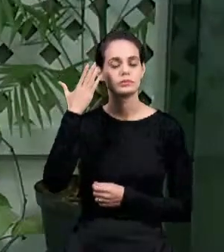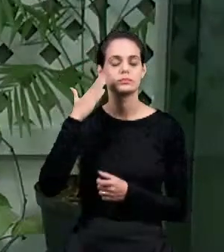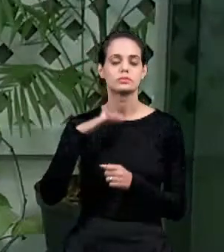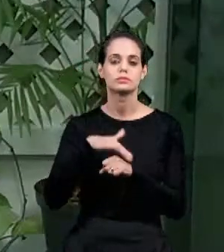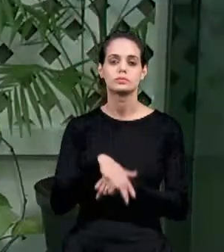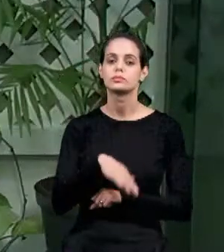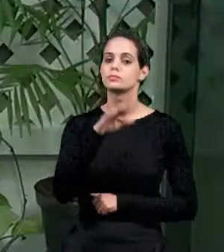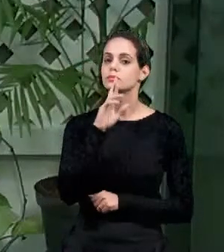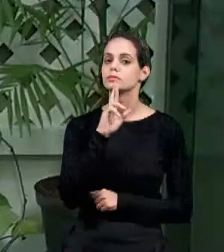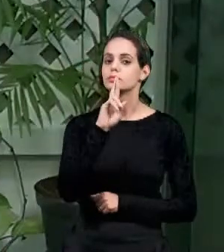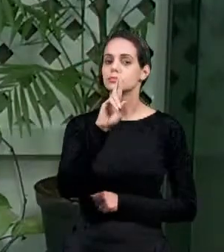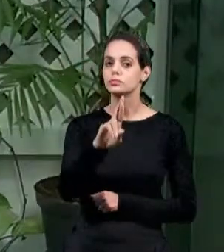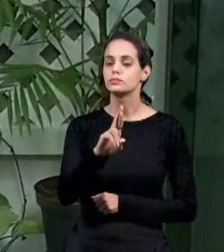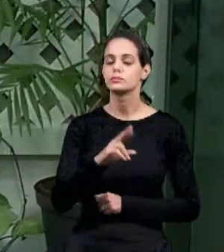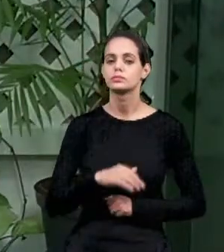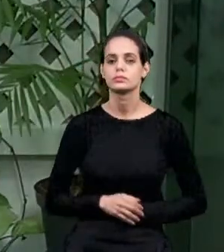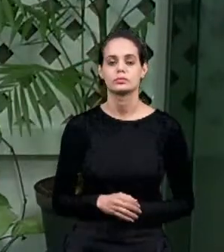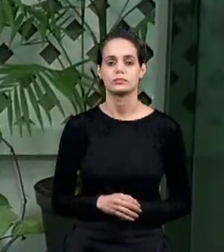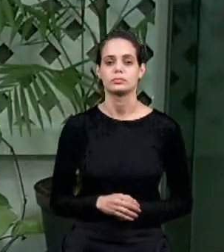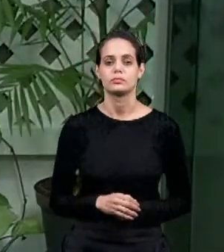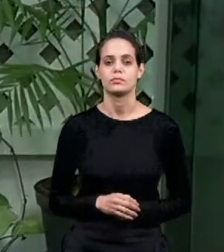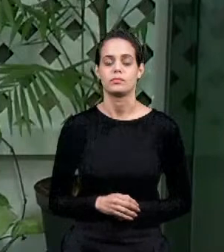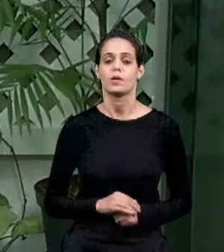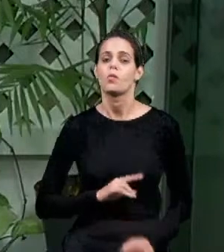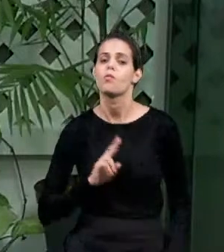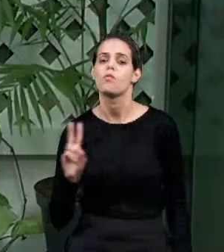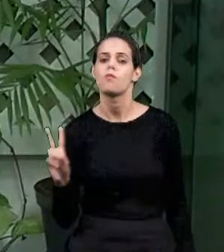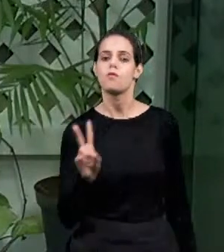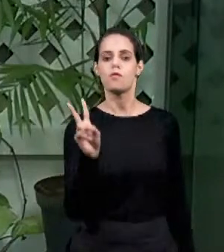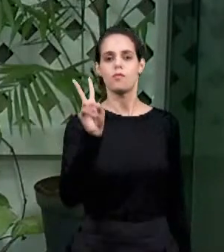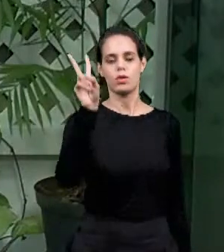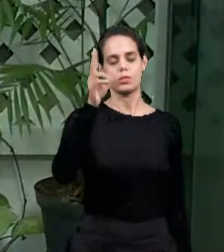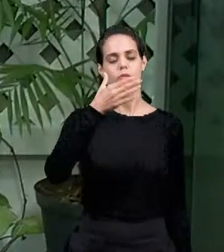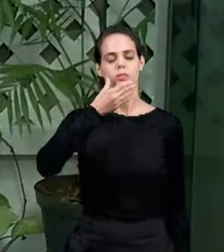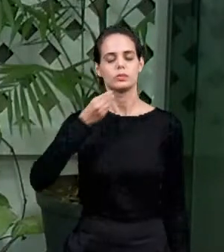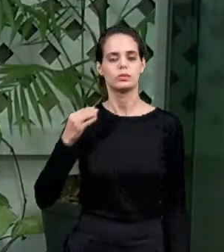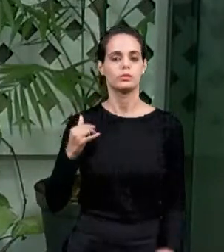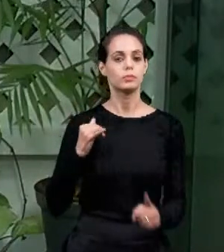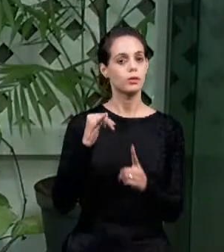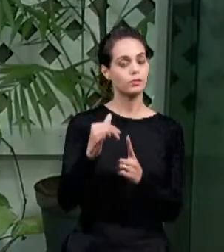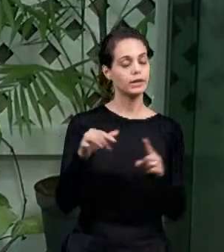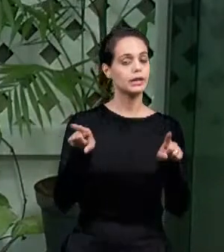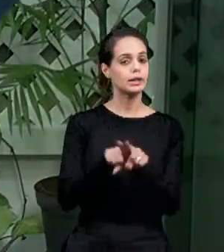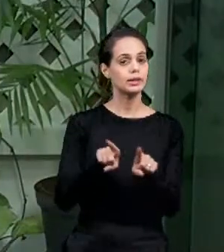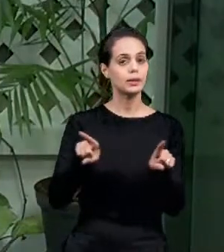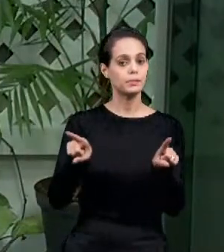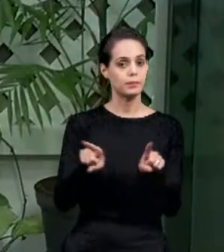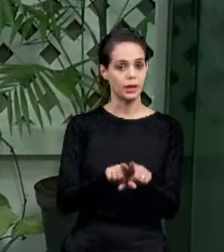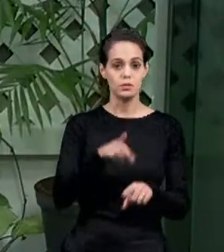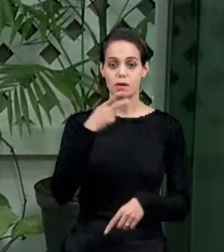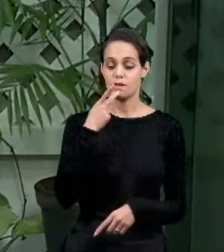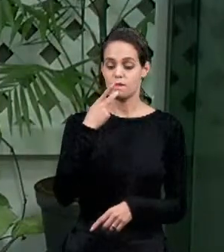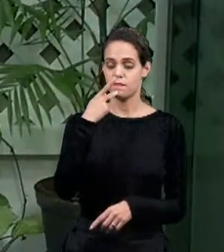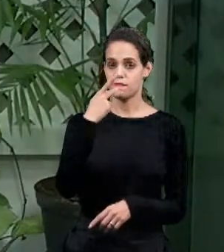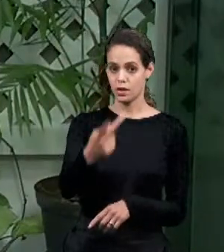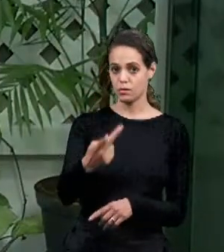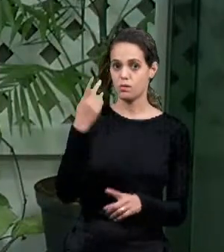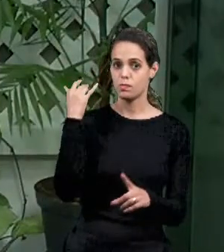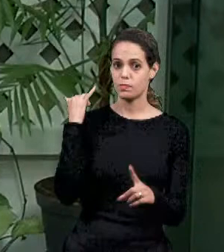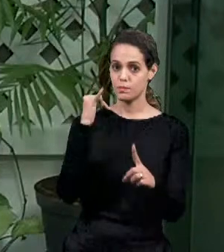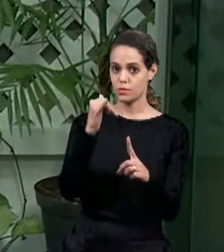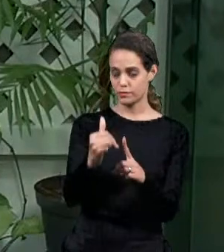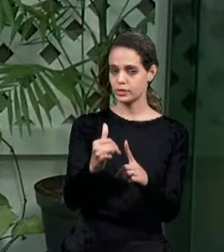O valor do profeta, da profecia, no decorrer dos anos, aquilo que passou